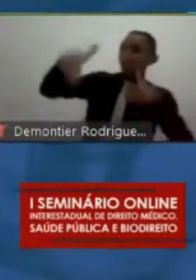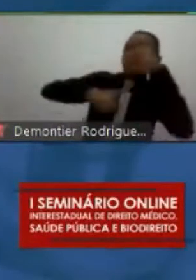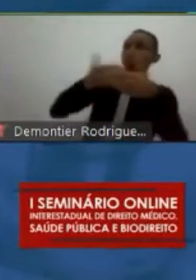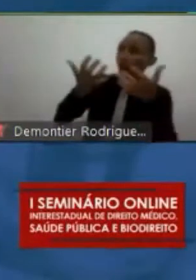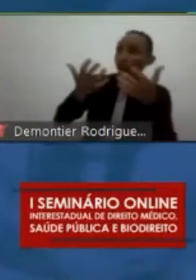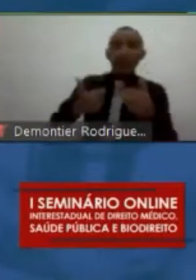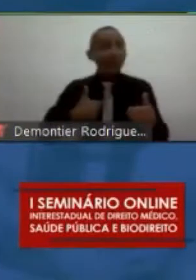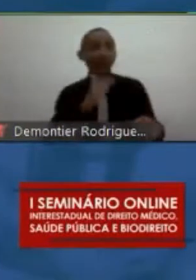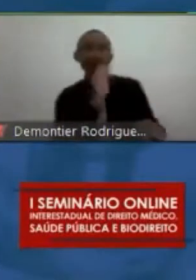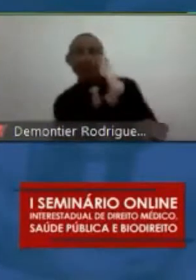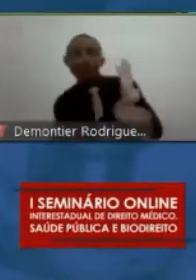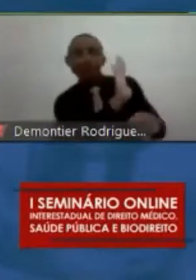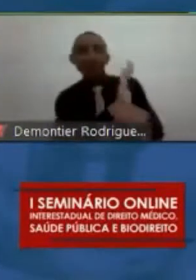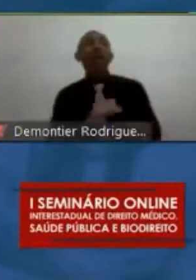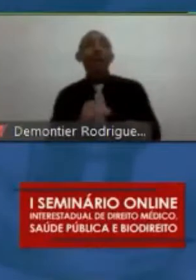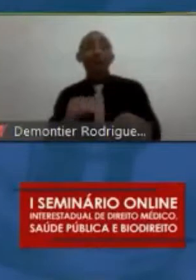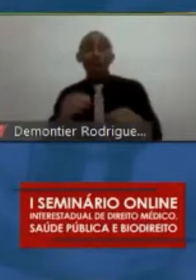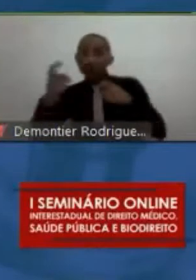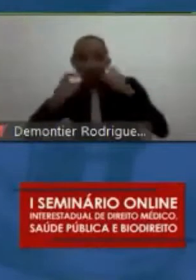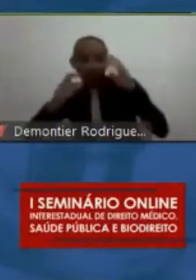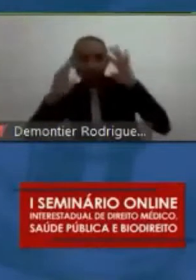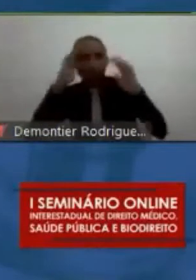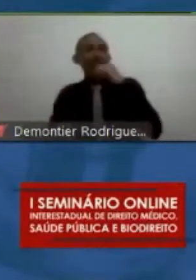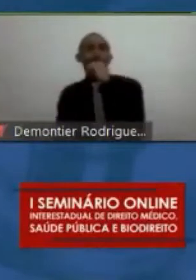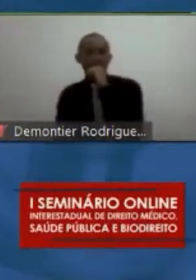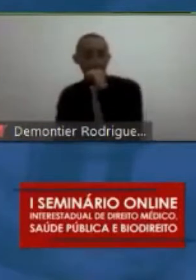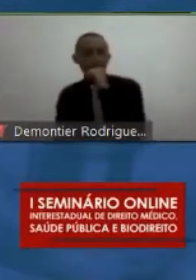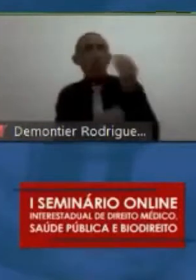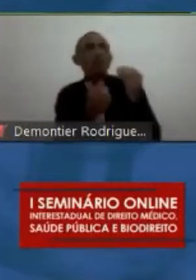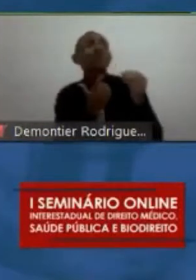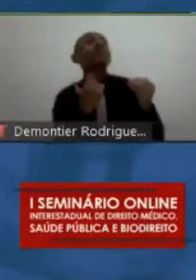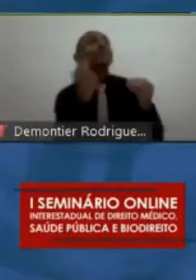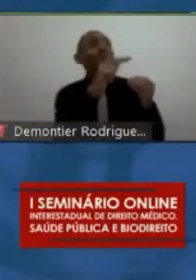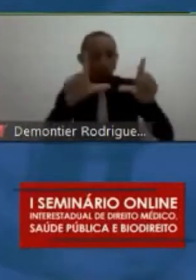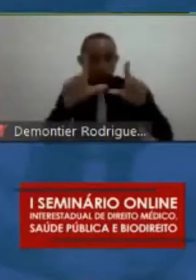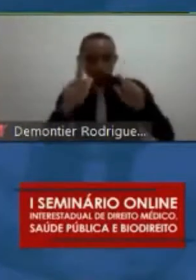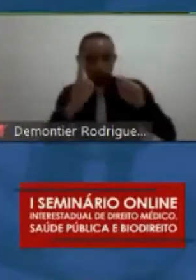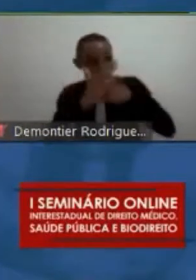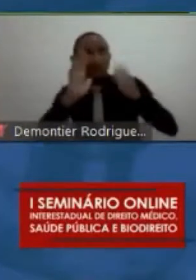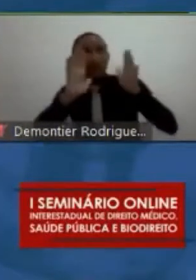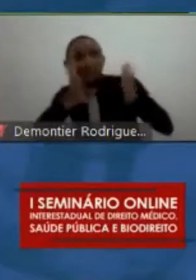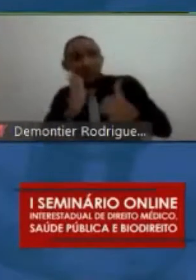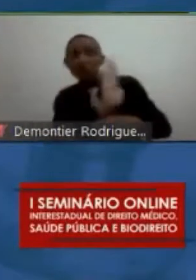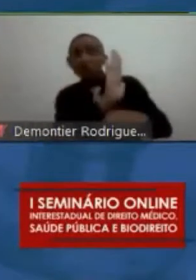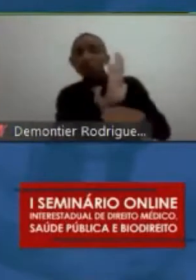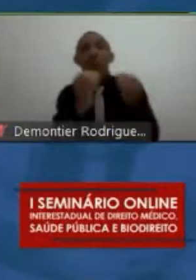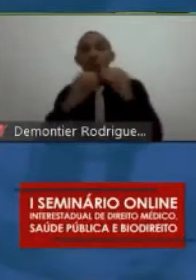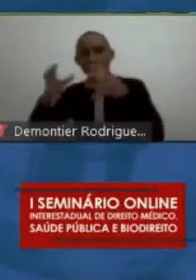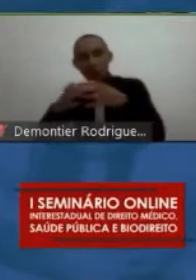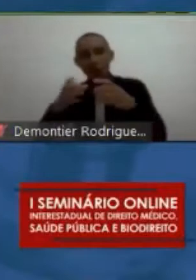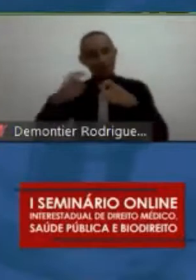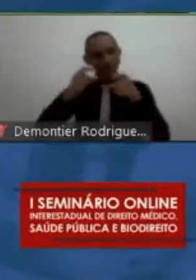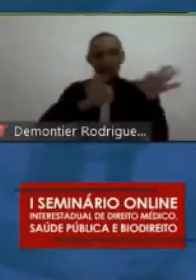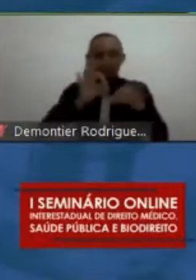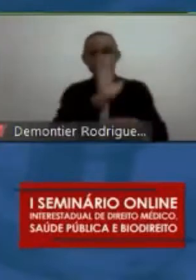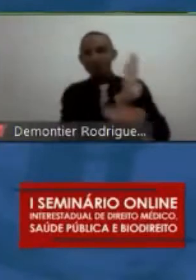visão coesa do médico em incorporar a vontade do paciente dentro da abordagem clínica. Então,